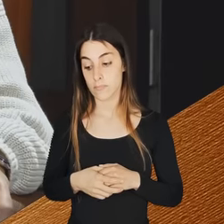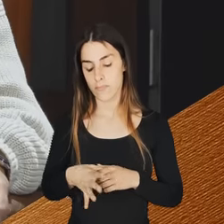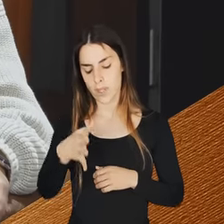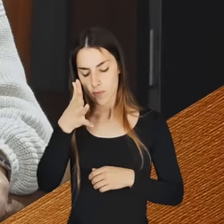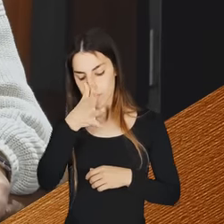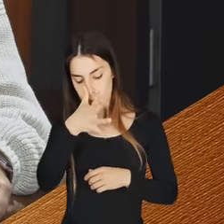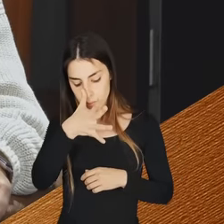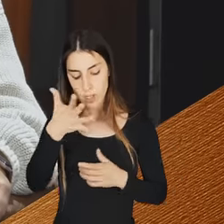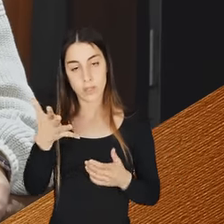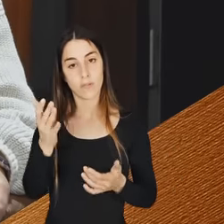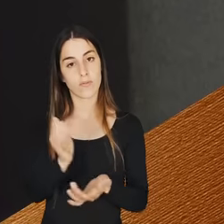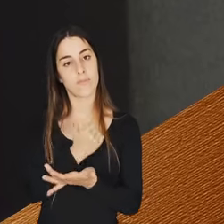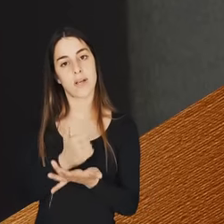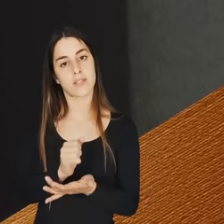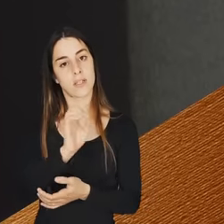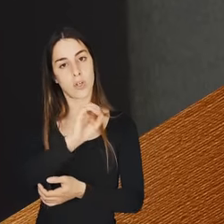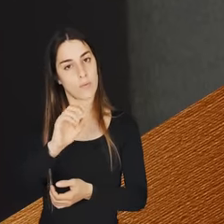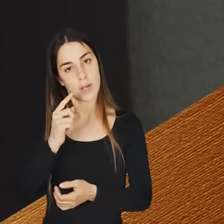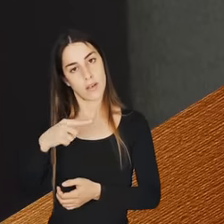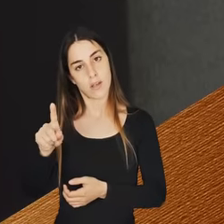Infelizmente já nenhuma farmácia os atendia.